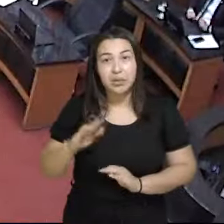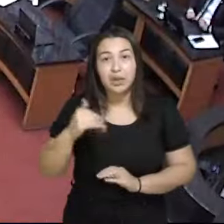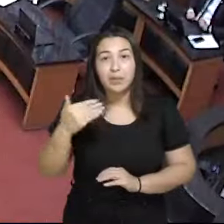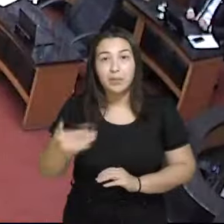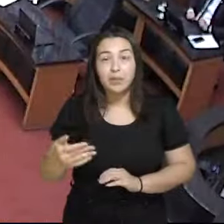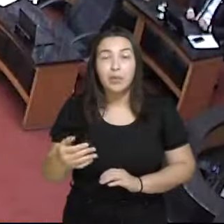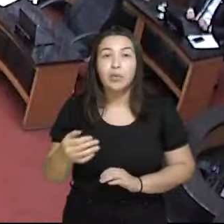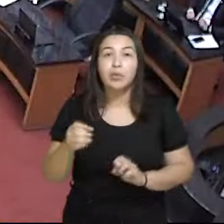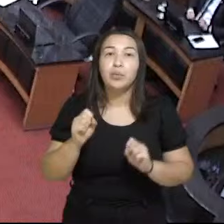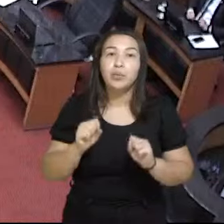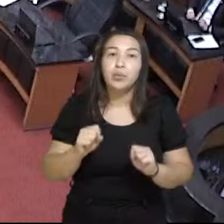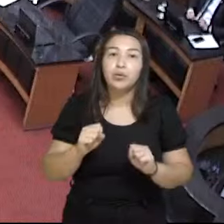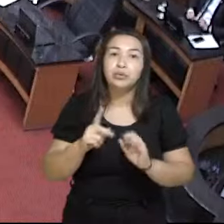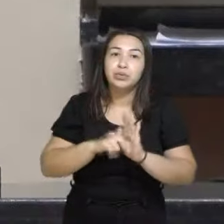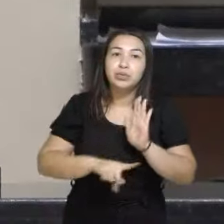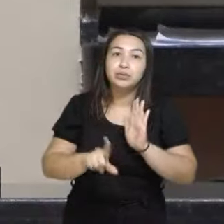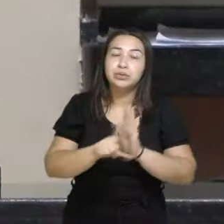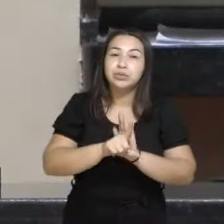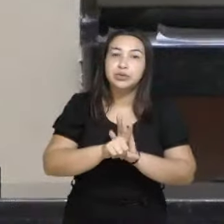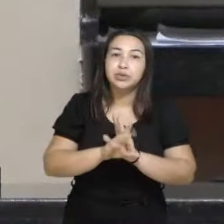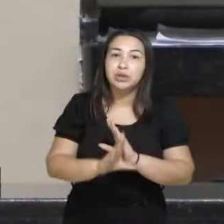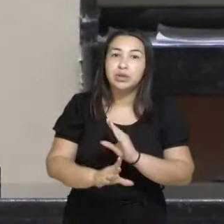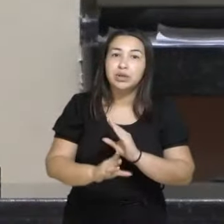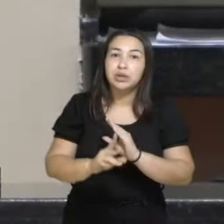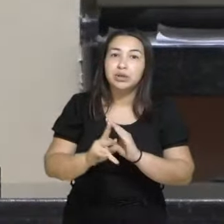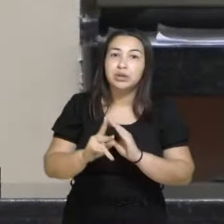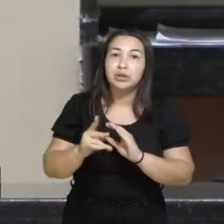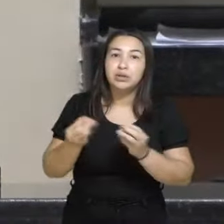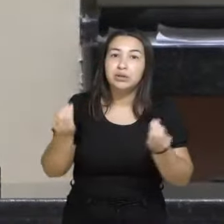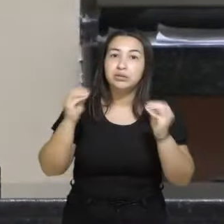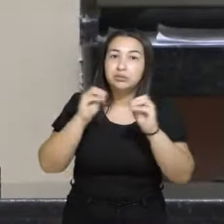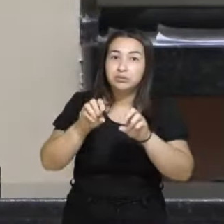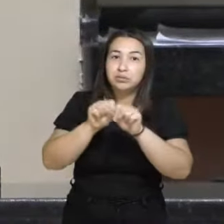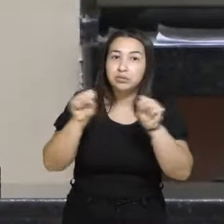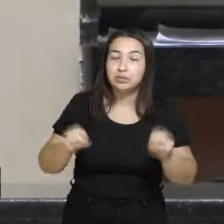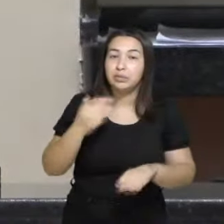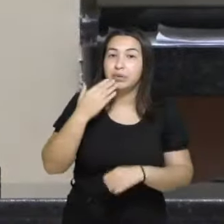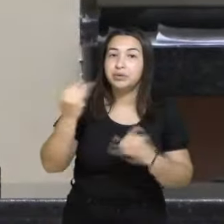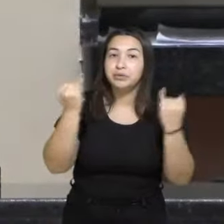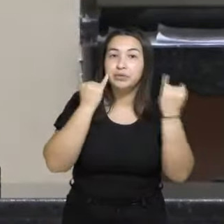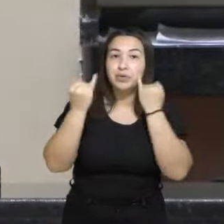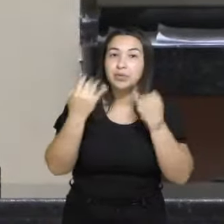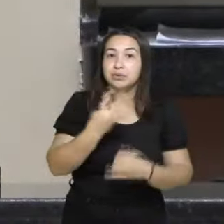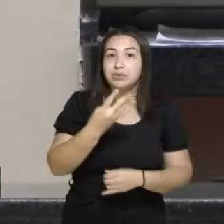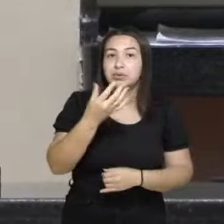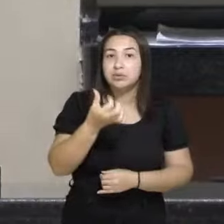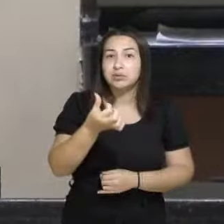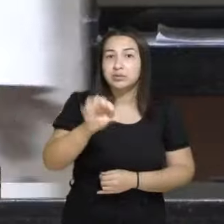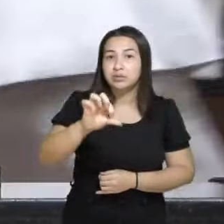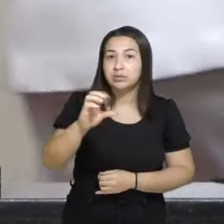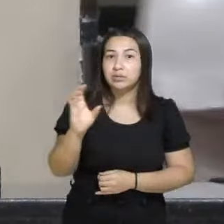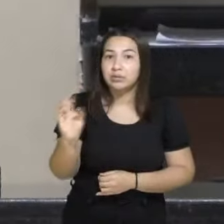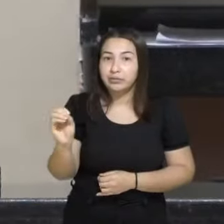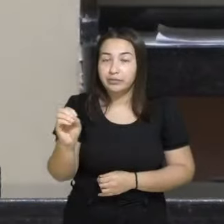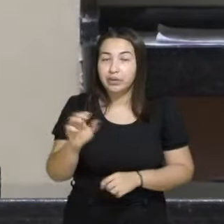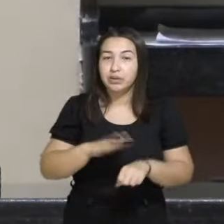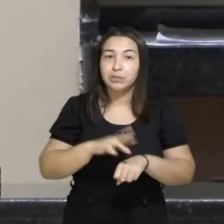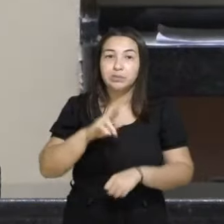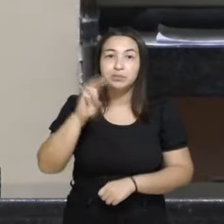leis complementares que ainda não estão no sistema. Pedido de informação 490, autoria deputado Matheus